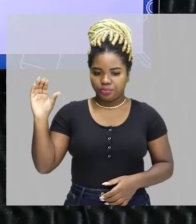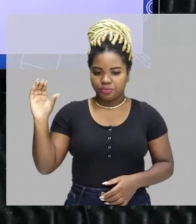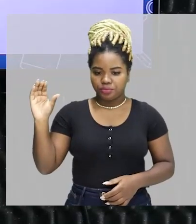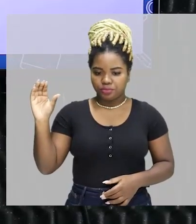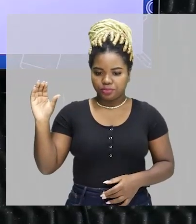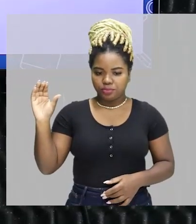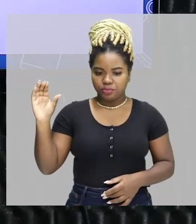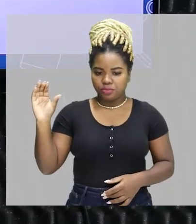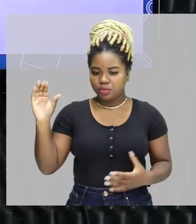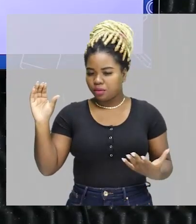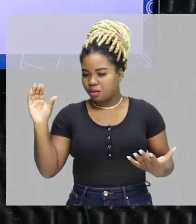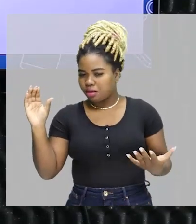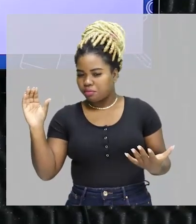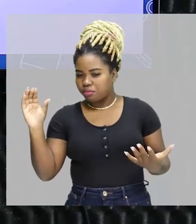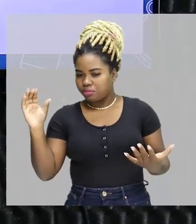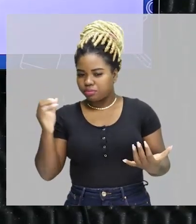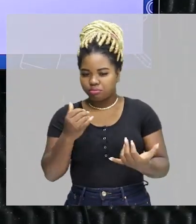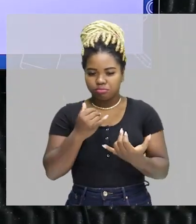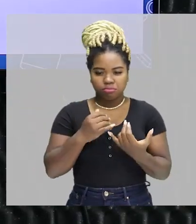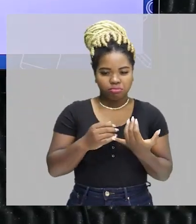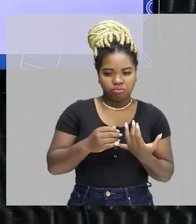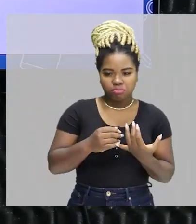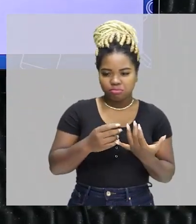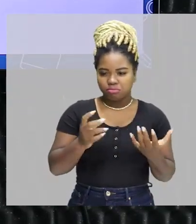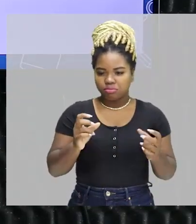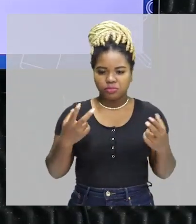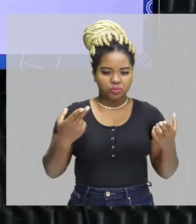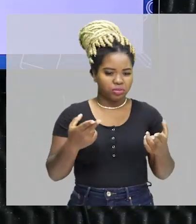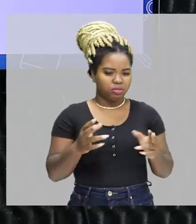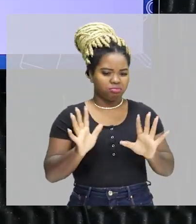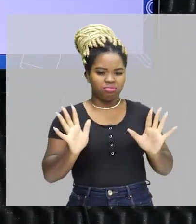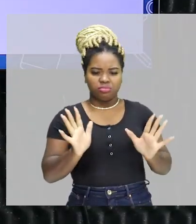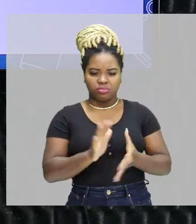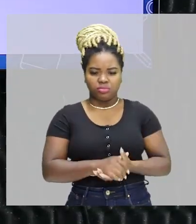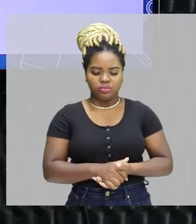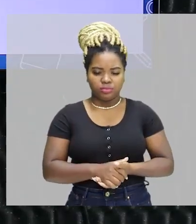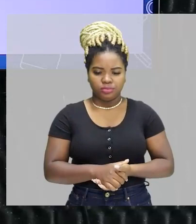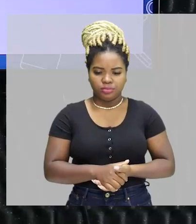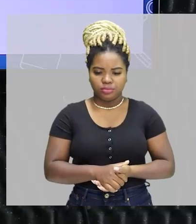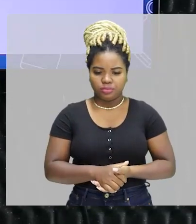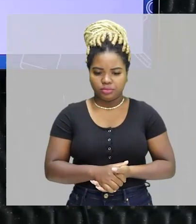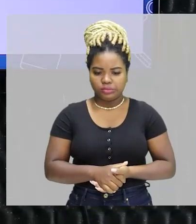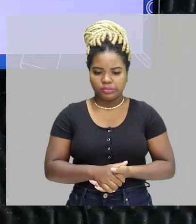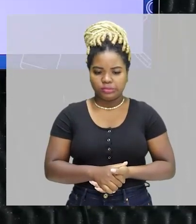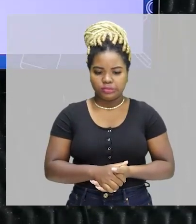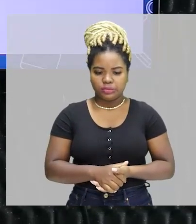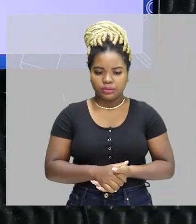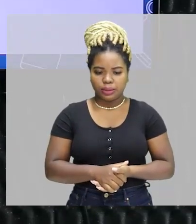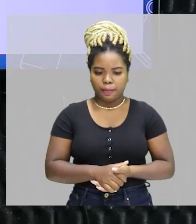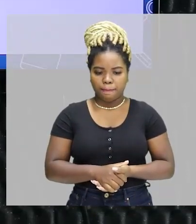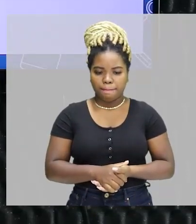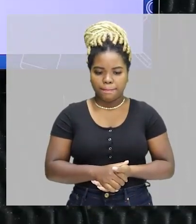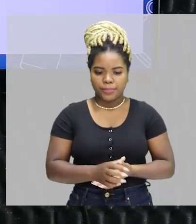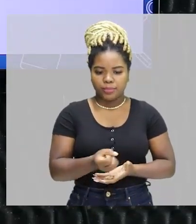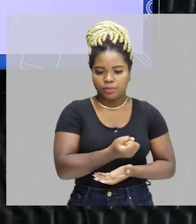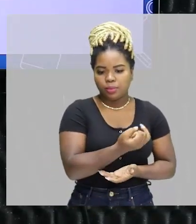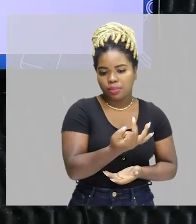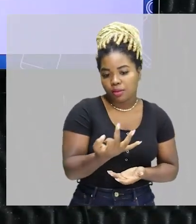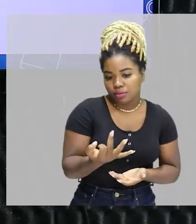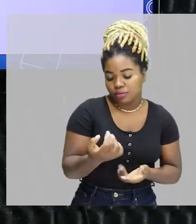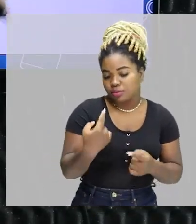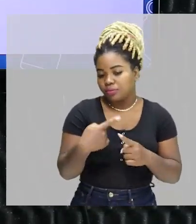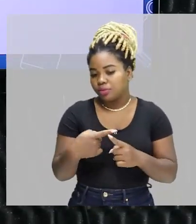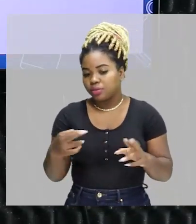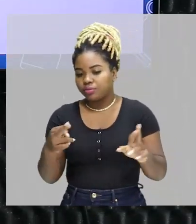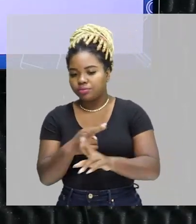aí o inverídico não caberia aqui, ó, tá? Muita gente vai deixar, tá? Então, o quantitativo, porque